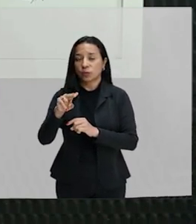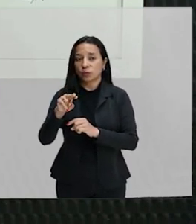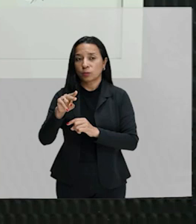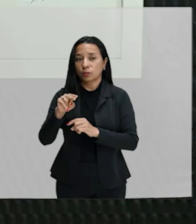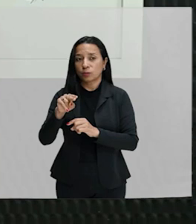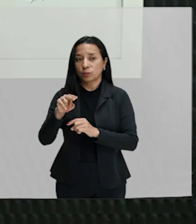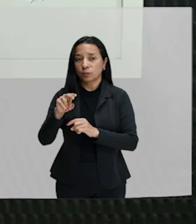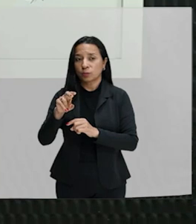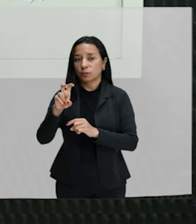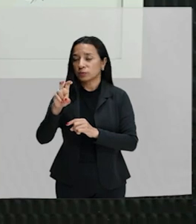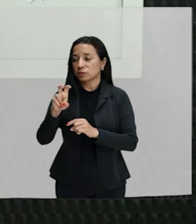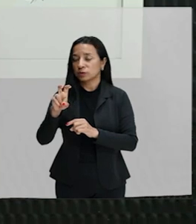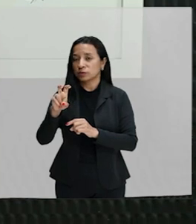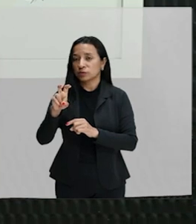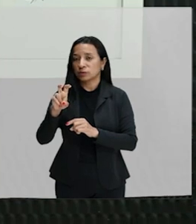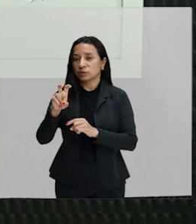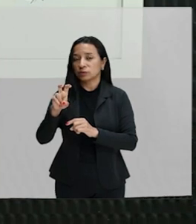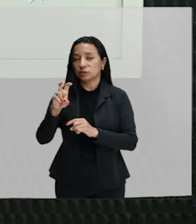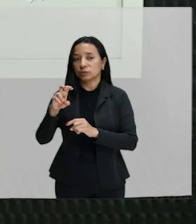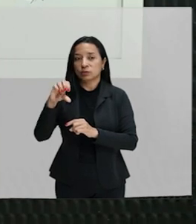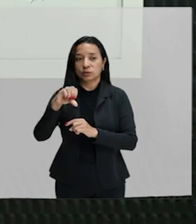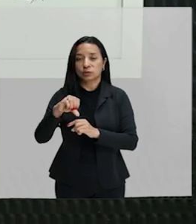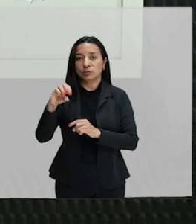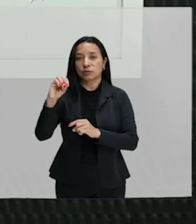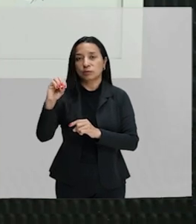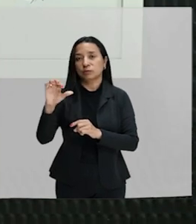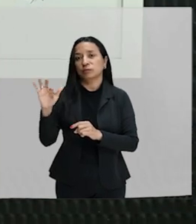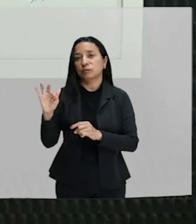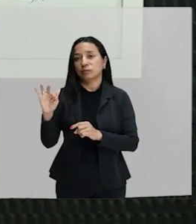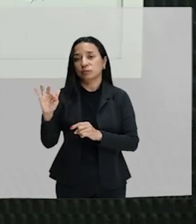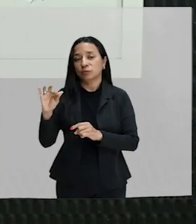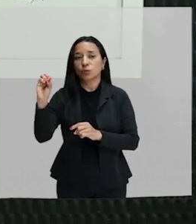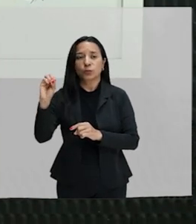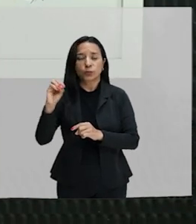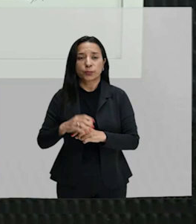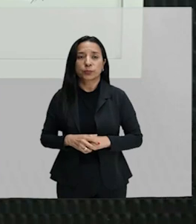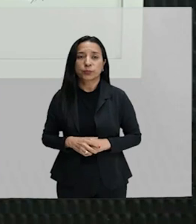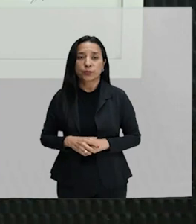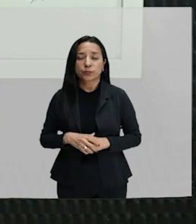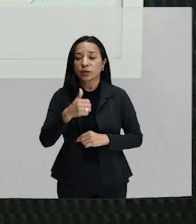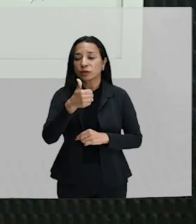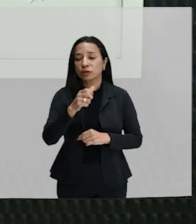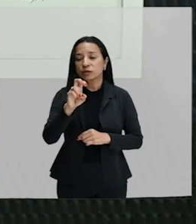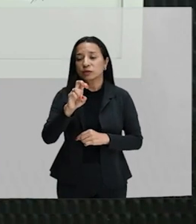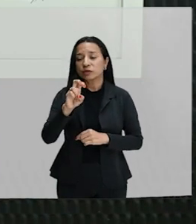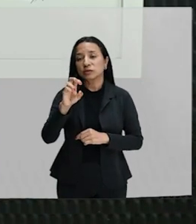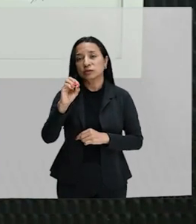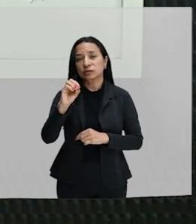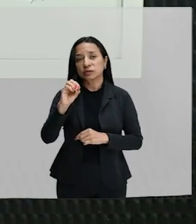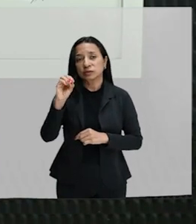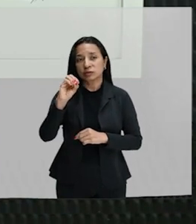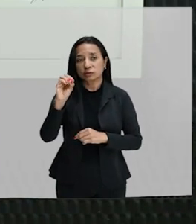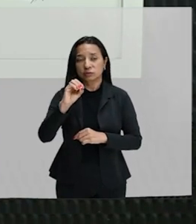59 né pronto então os 15 gra ele corresponde aqui